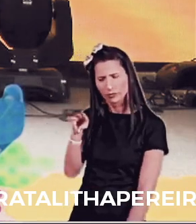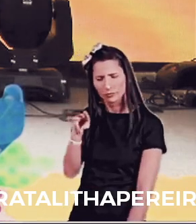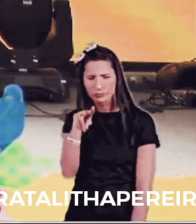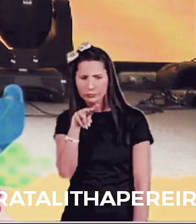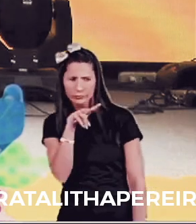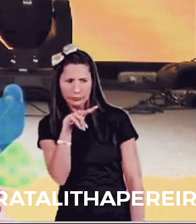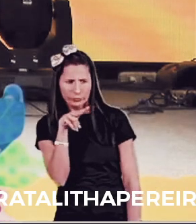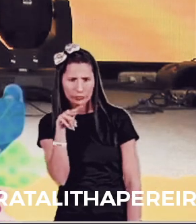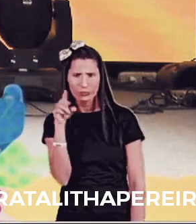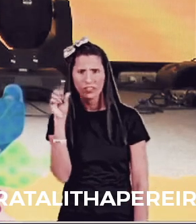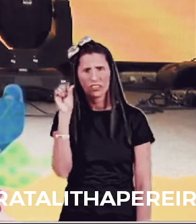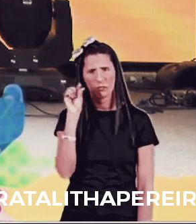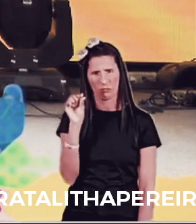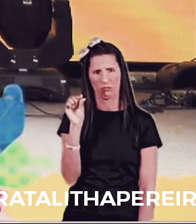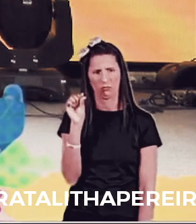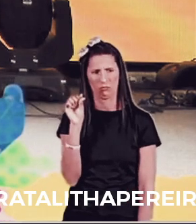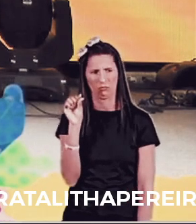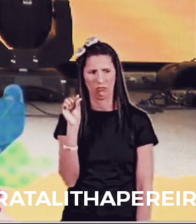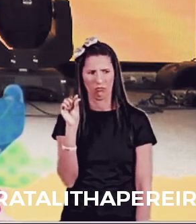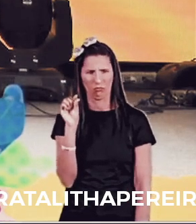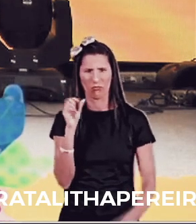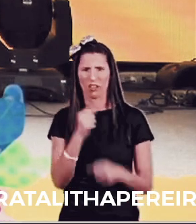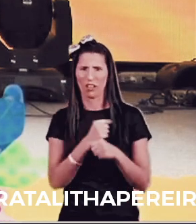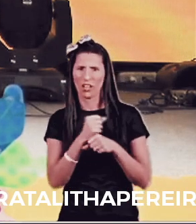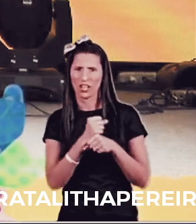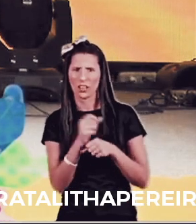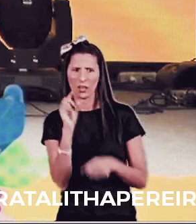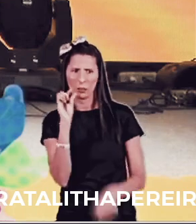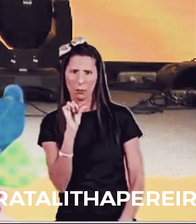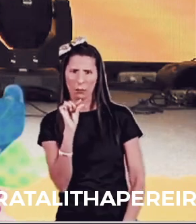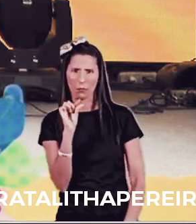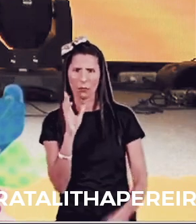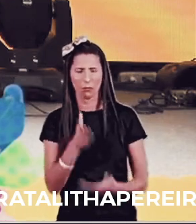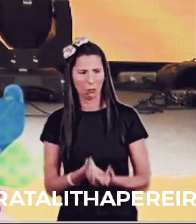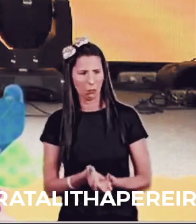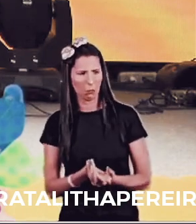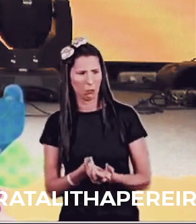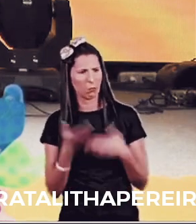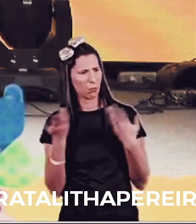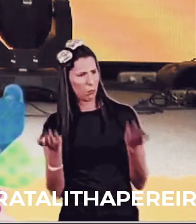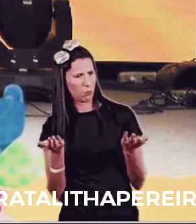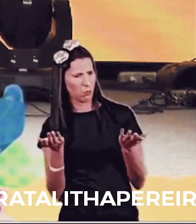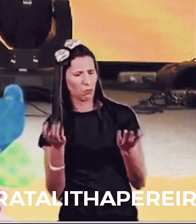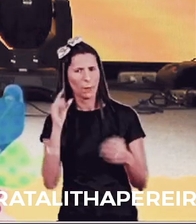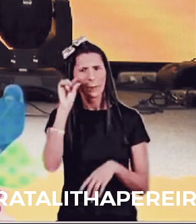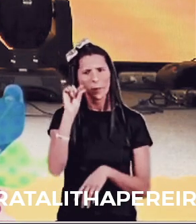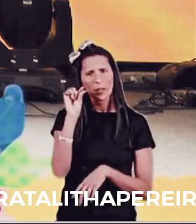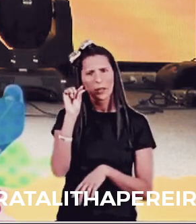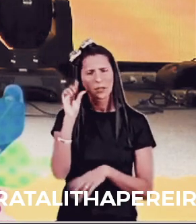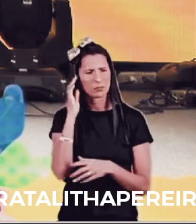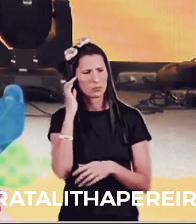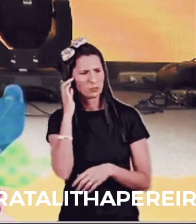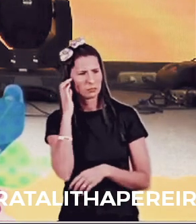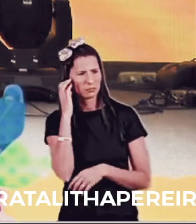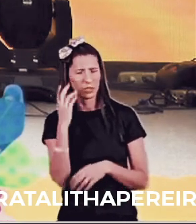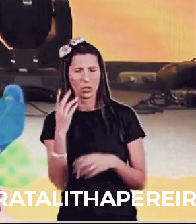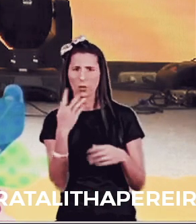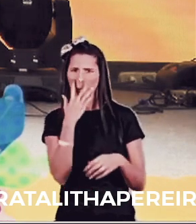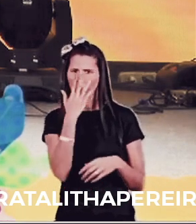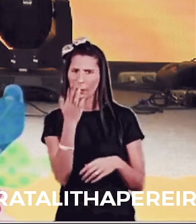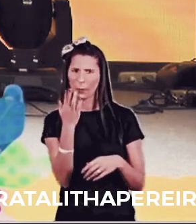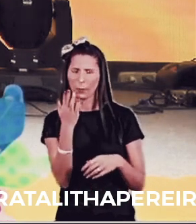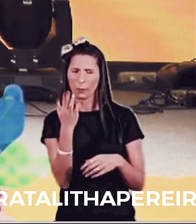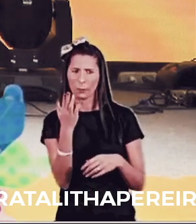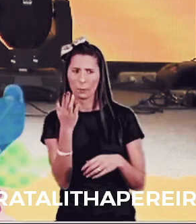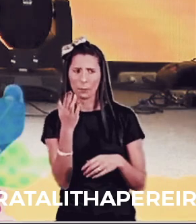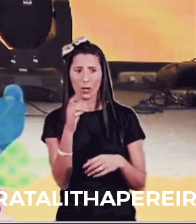novo. O profeta também olhou e fez, poxa, ele é o mais novo, ele é o menor, os outros irmãos parecem mais com o rei.